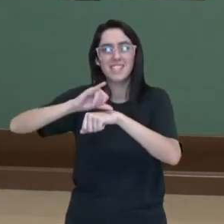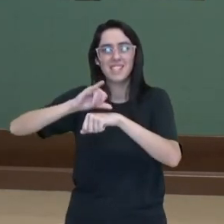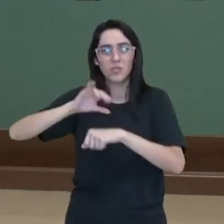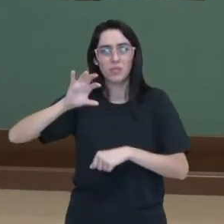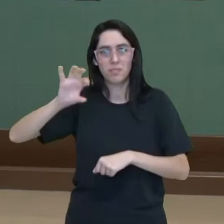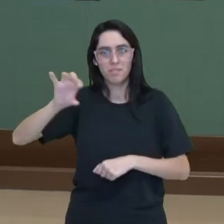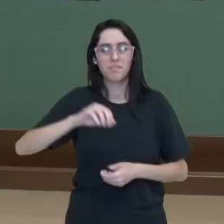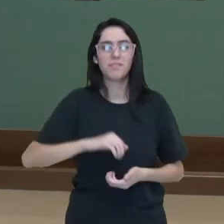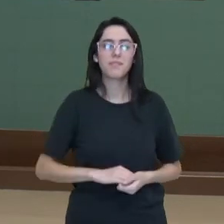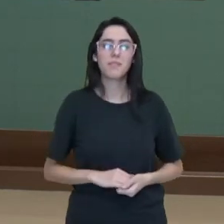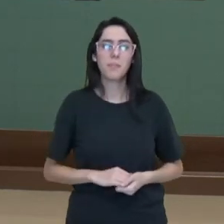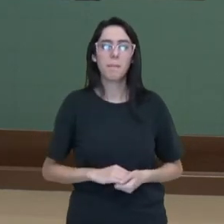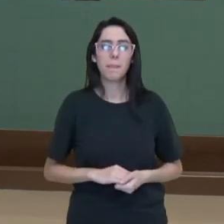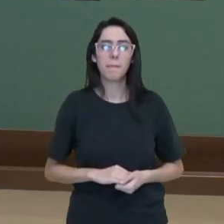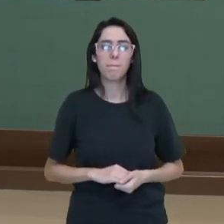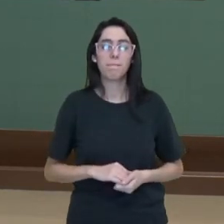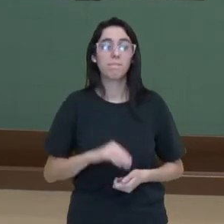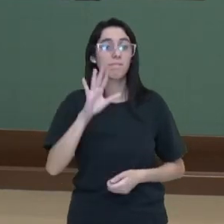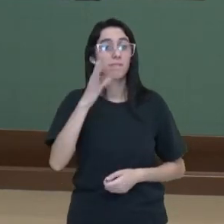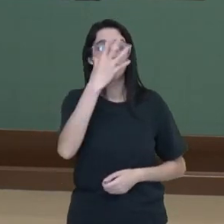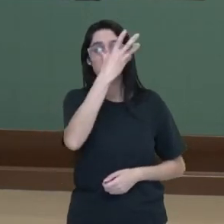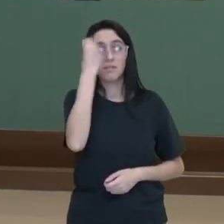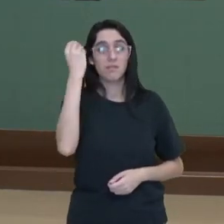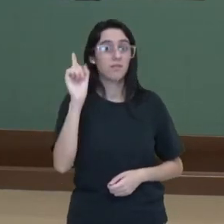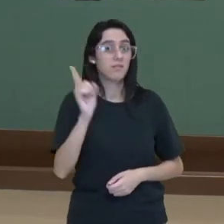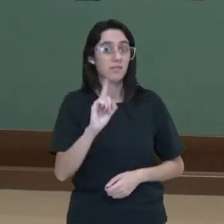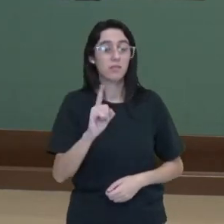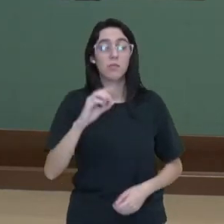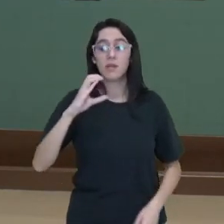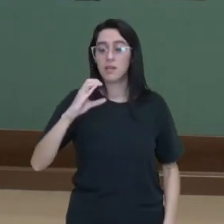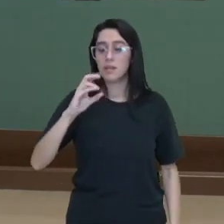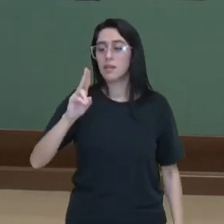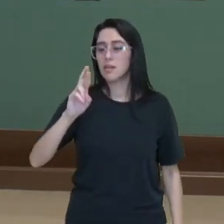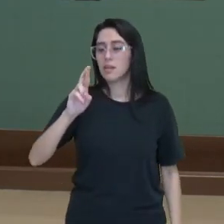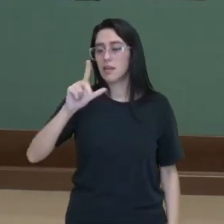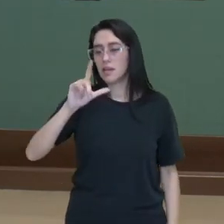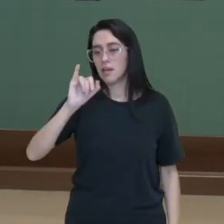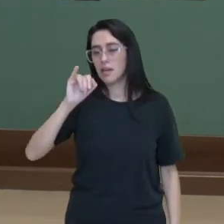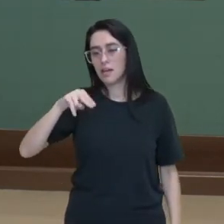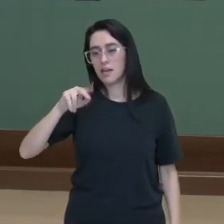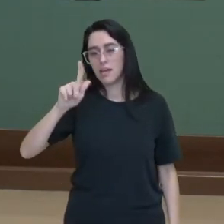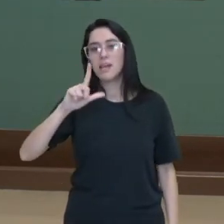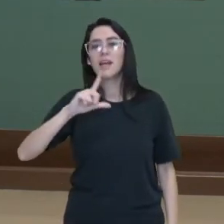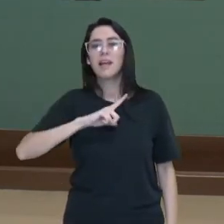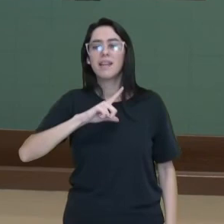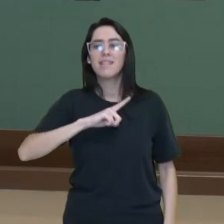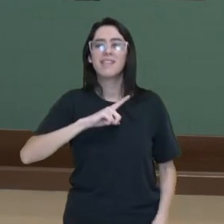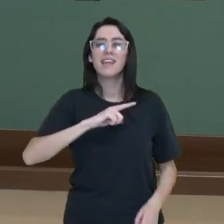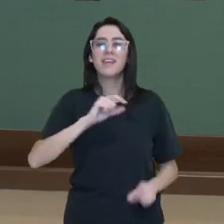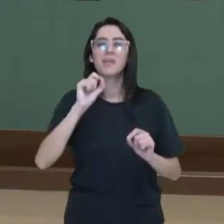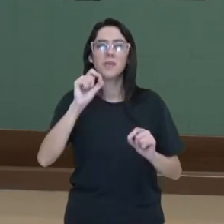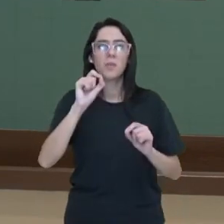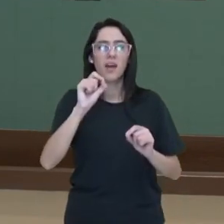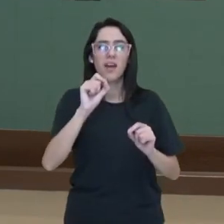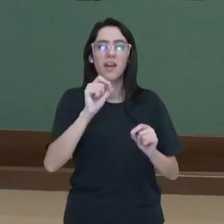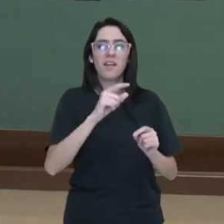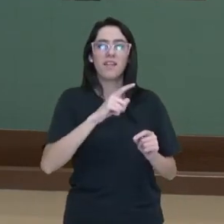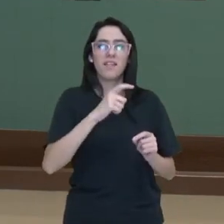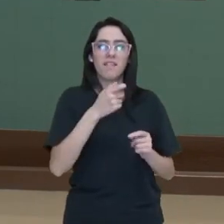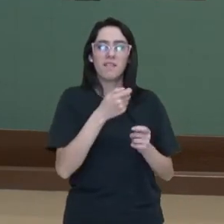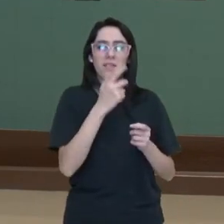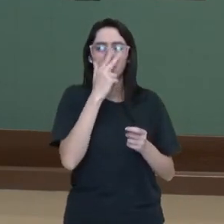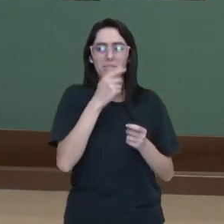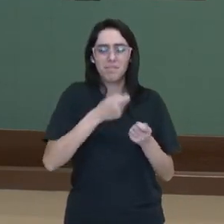né? Não podemos esquecer ainda que no curling a gente tem a tal da vassourinha. Lembram da vassourinha? Que, né,